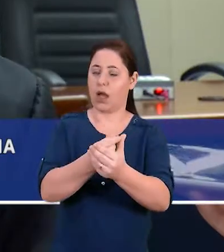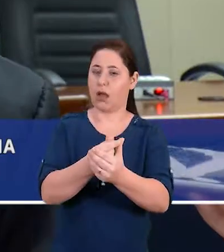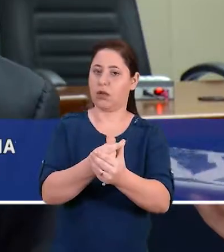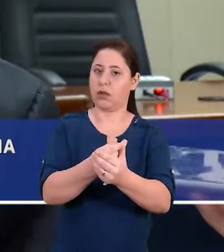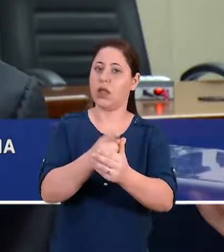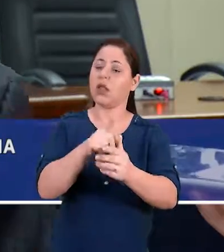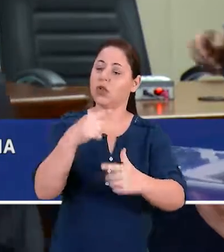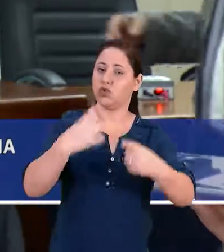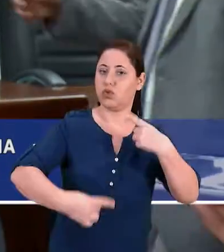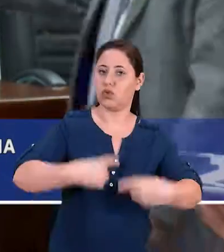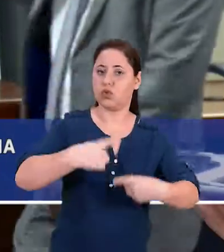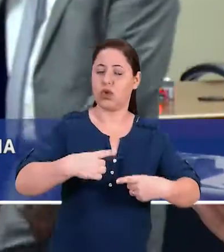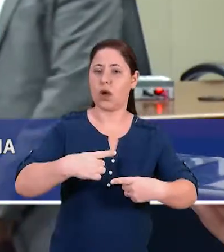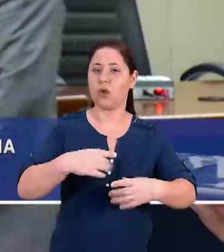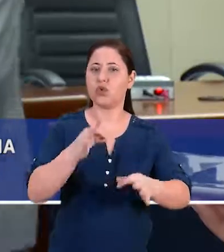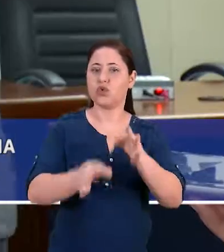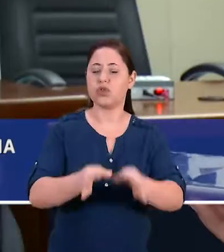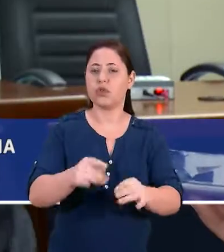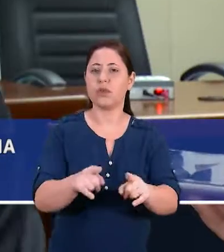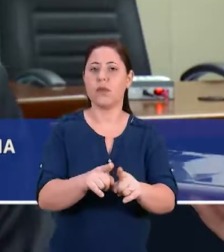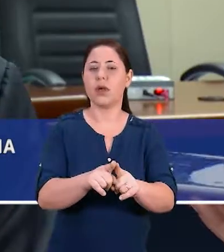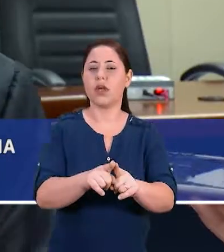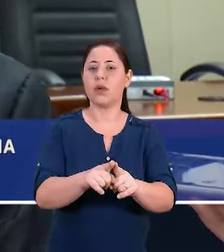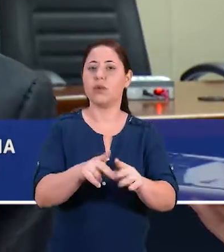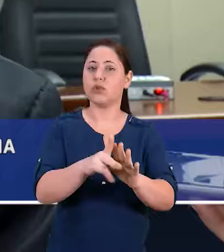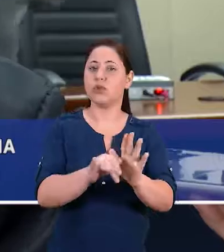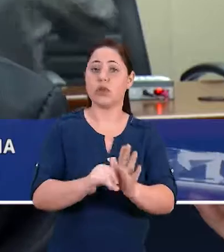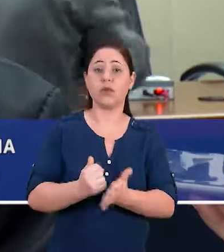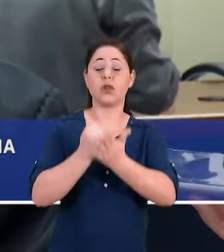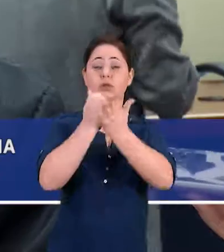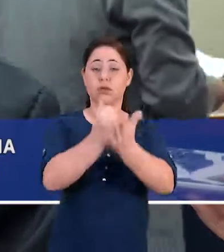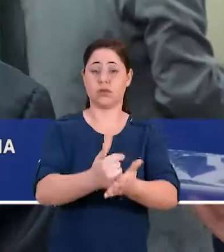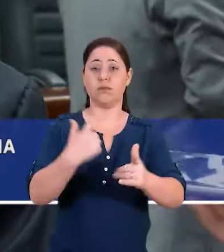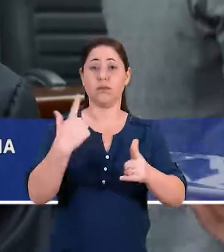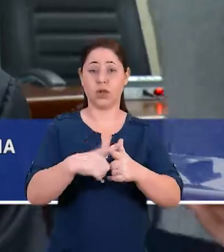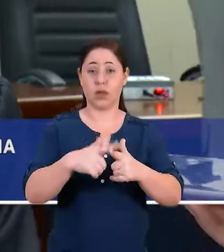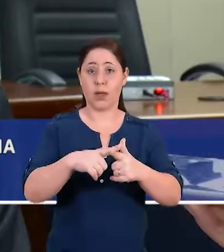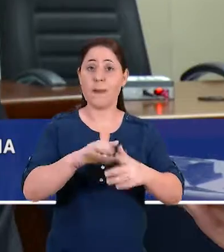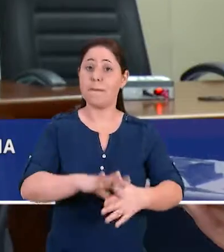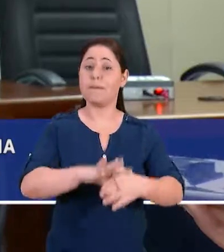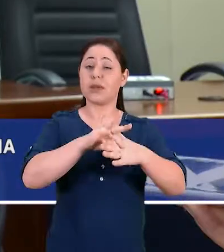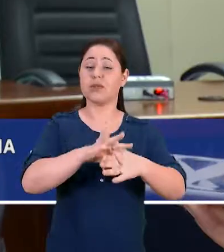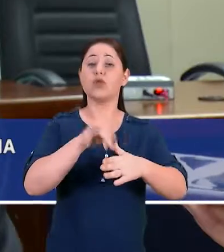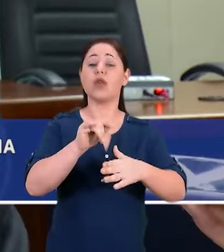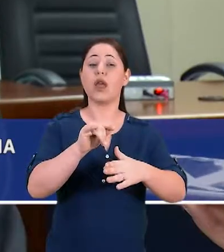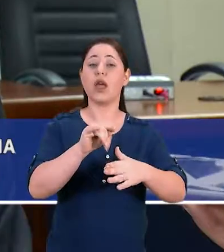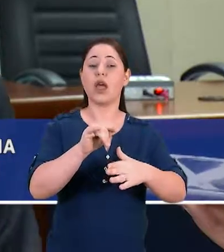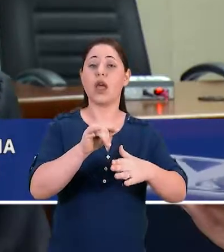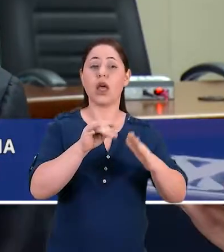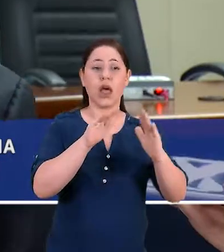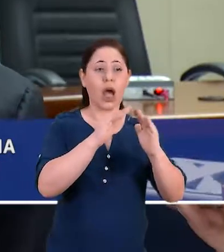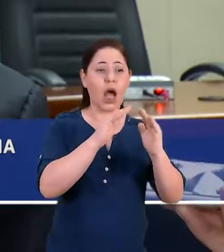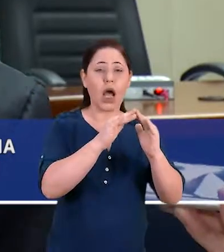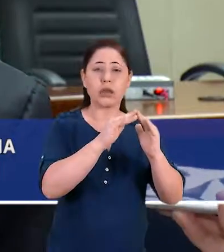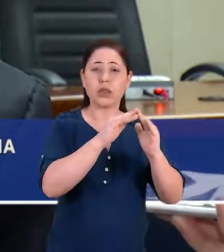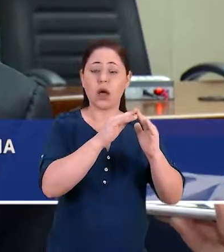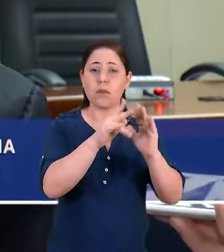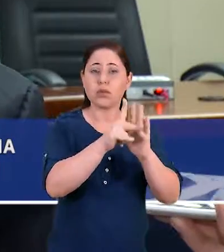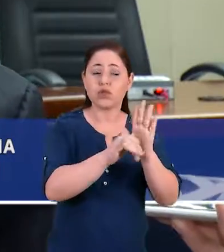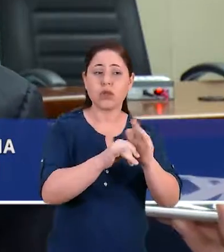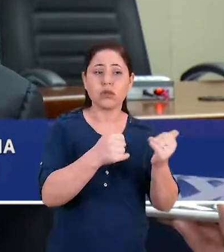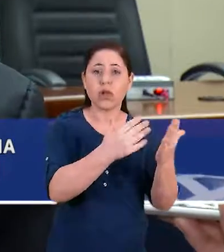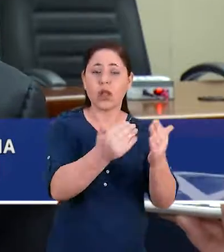de discussões no Poder Judiciário e esse projeto vem para contribuir, porque coloca como prioridade num programa